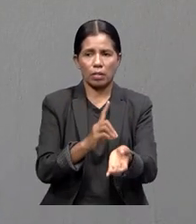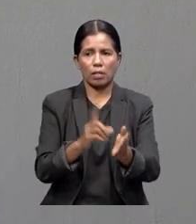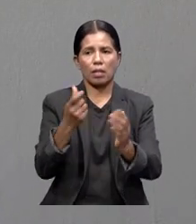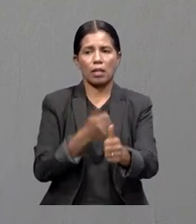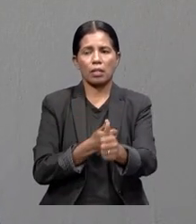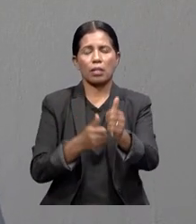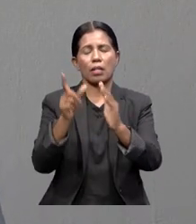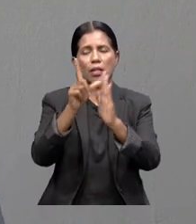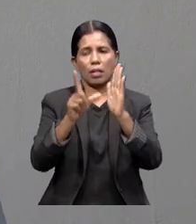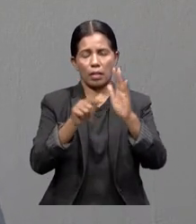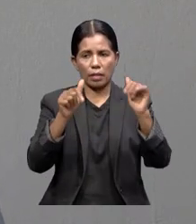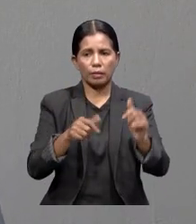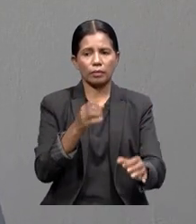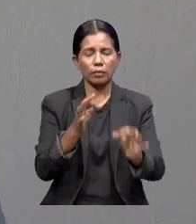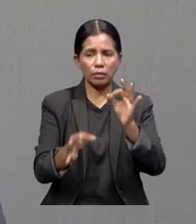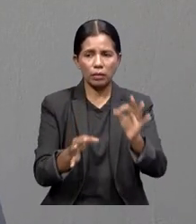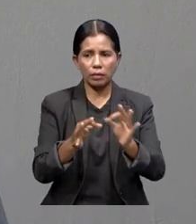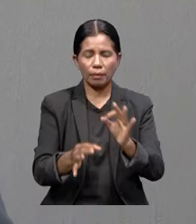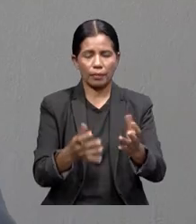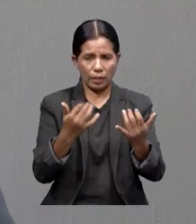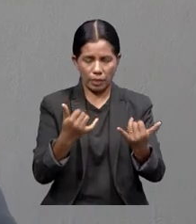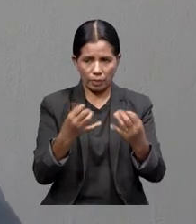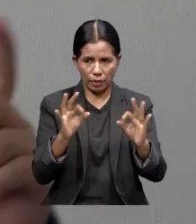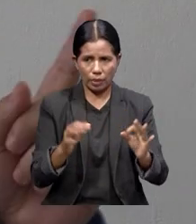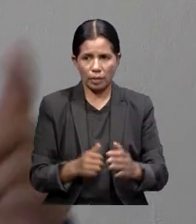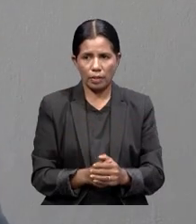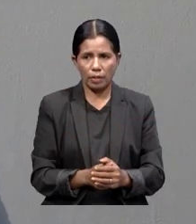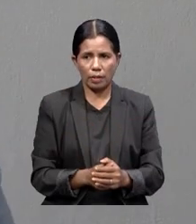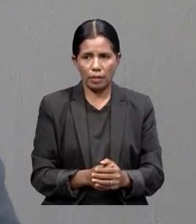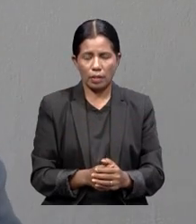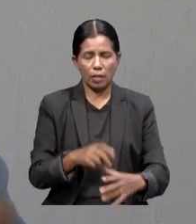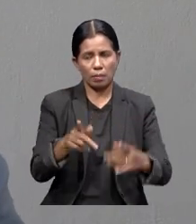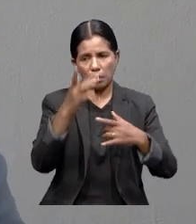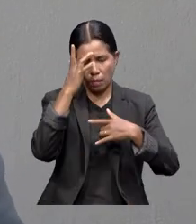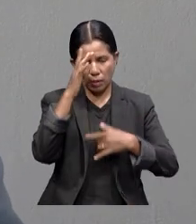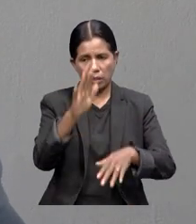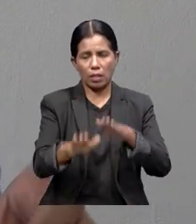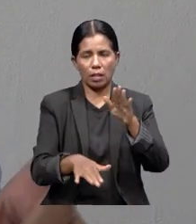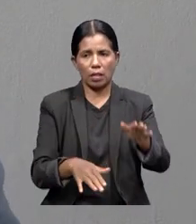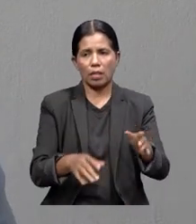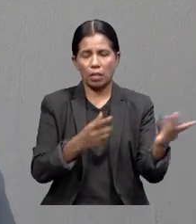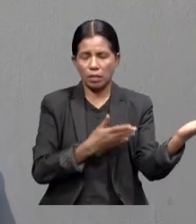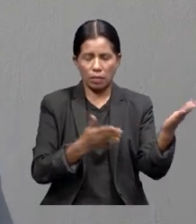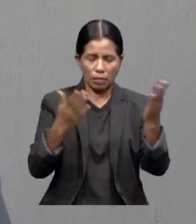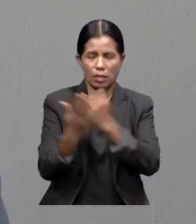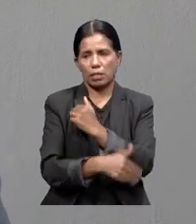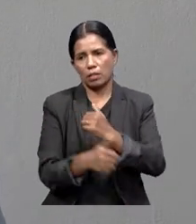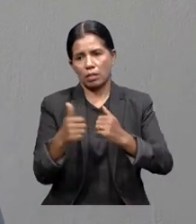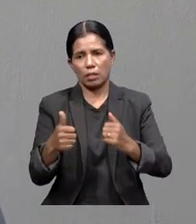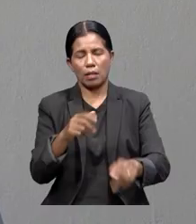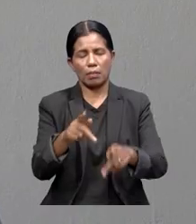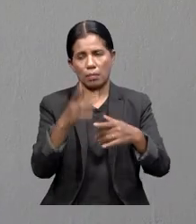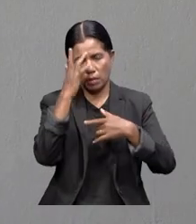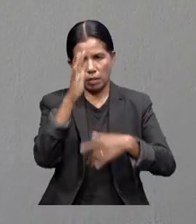Irene. Se Irene foi ainda o paciente lá ou ela, ainda não é o cargo de transferência para ele, paciente lá ou